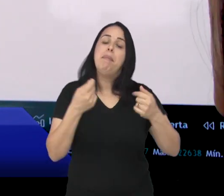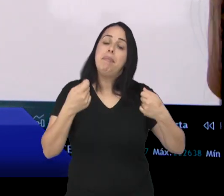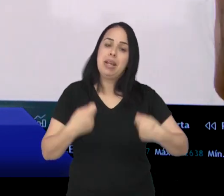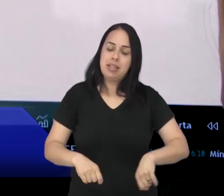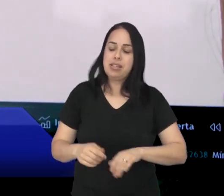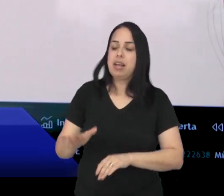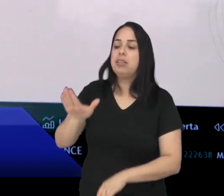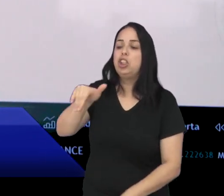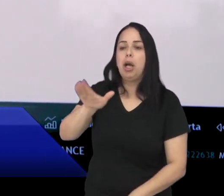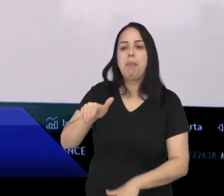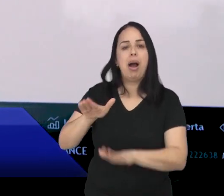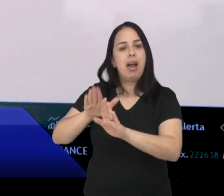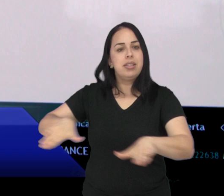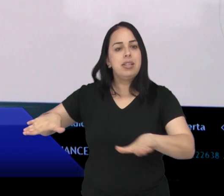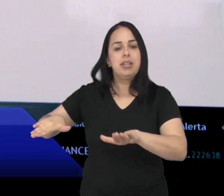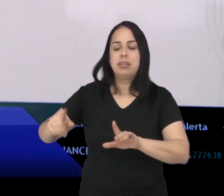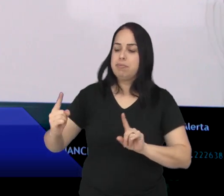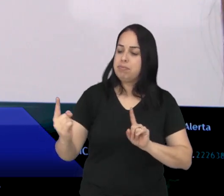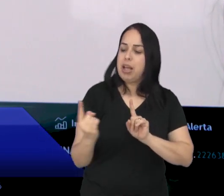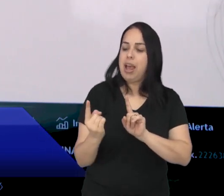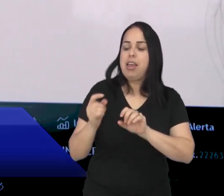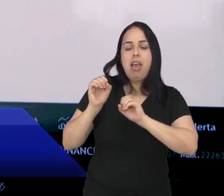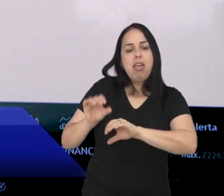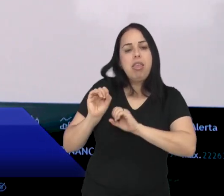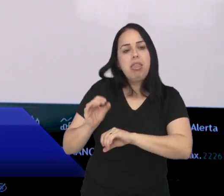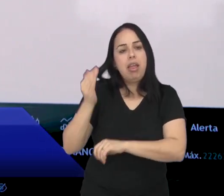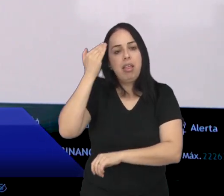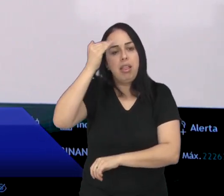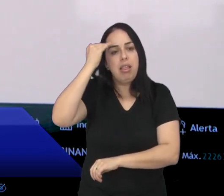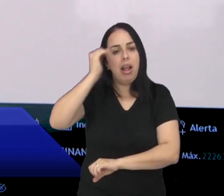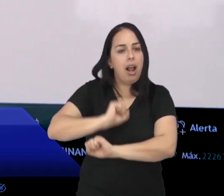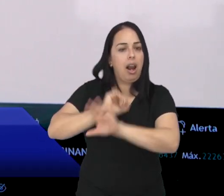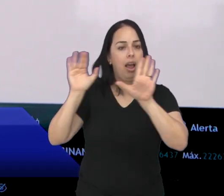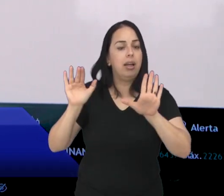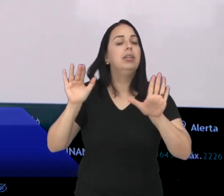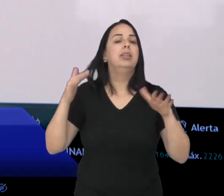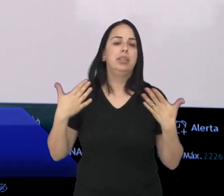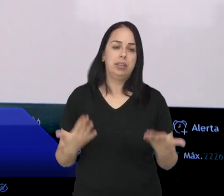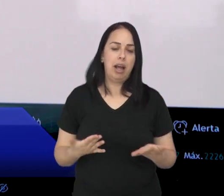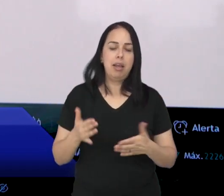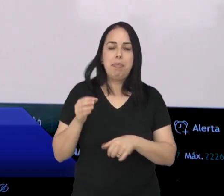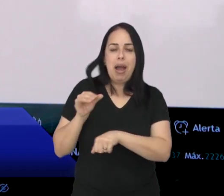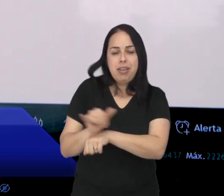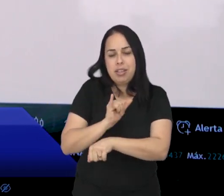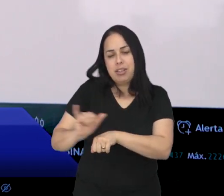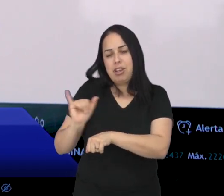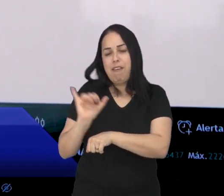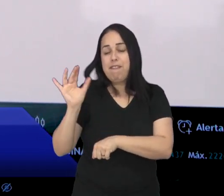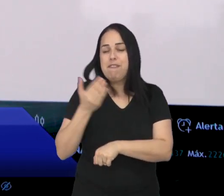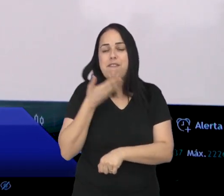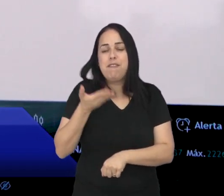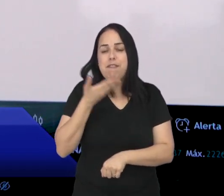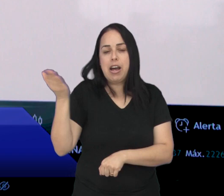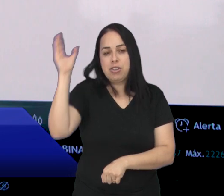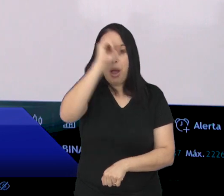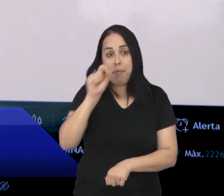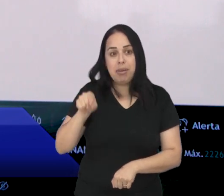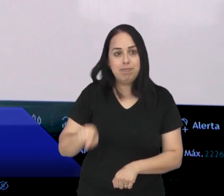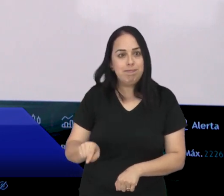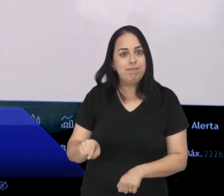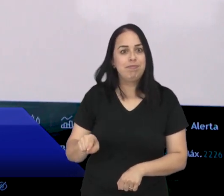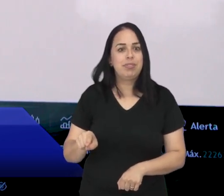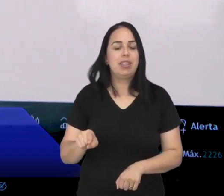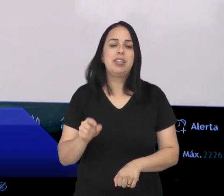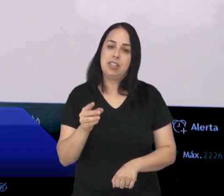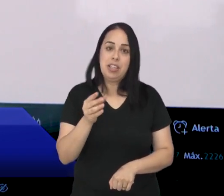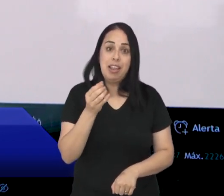Então o que a gente precisa fazer é trazer as crianças para próximo também, para poder entender como funciona essa dinâmica. E uma forma de facilitar o aprendizado dessas